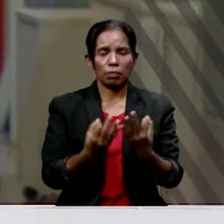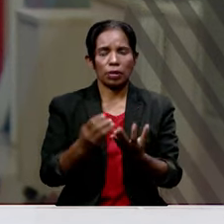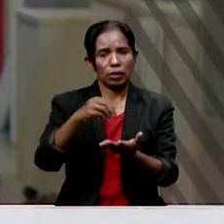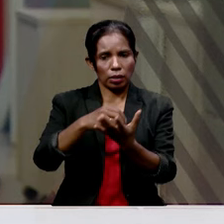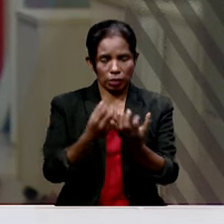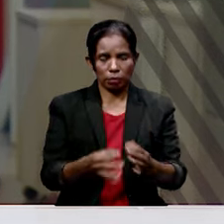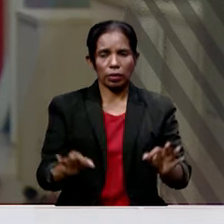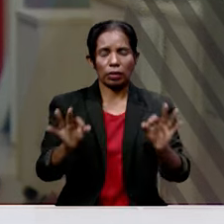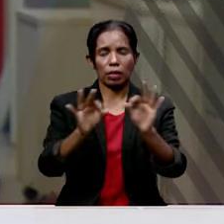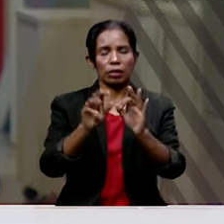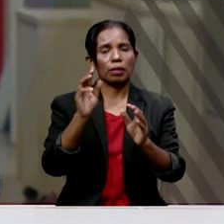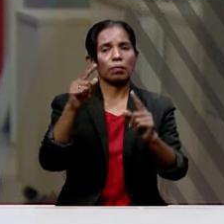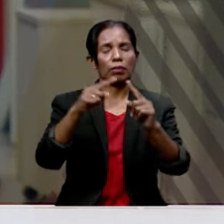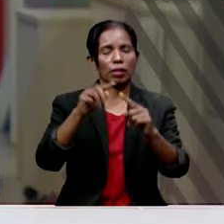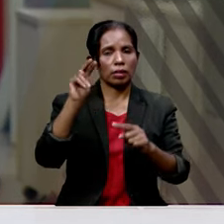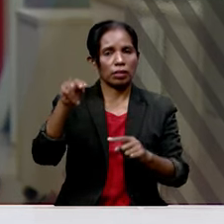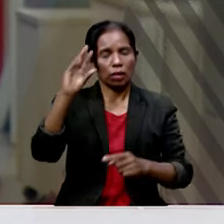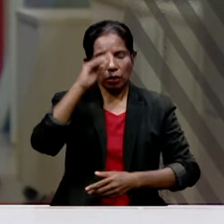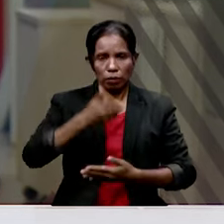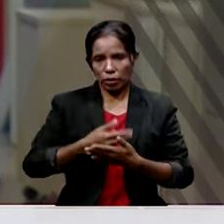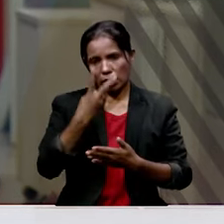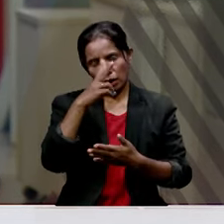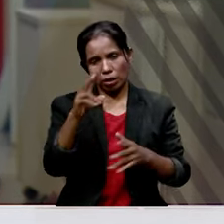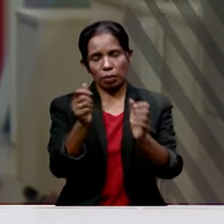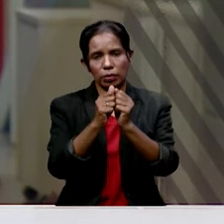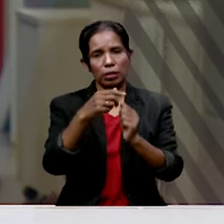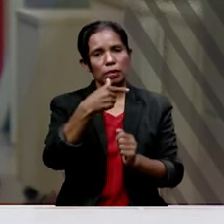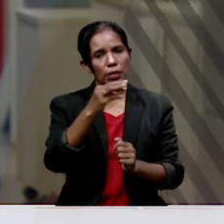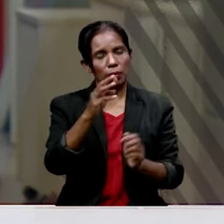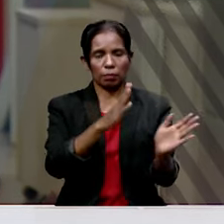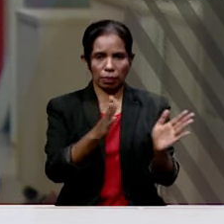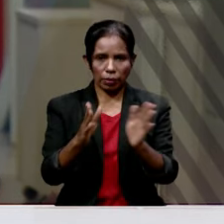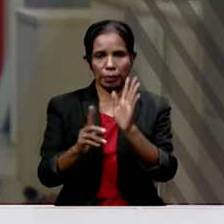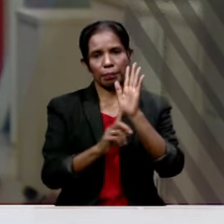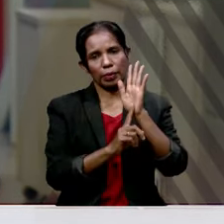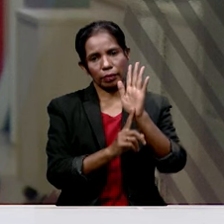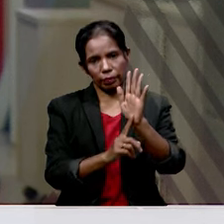ba nioan tirmai ta kompanya reportaze na be GMN preparona.